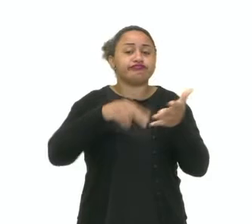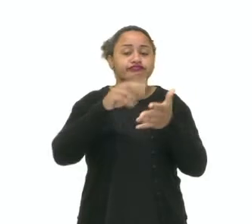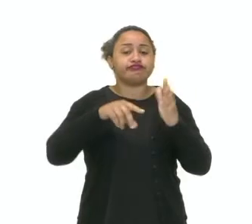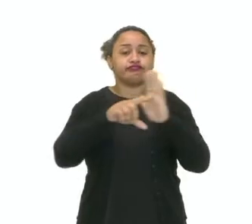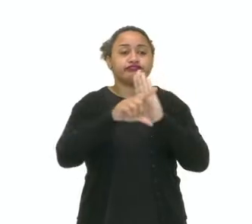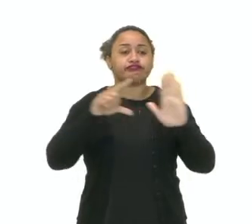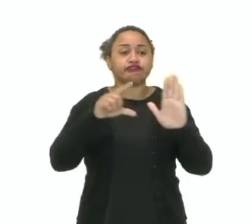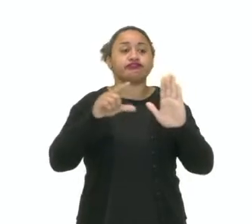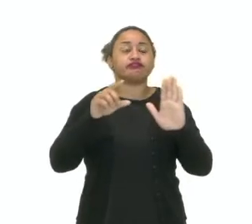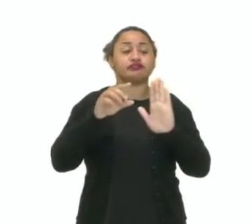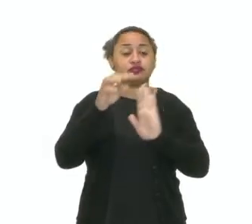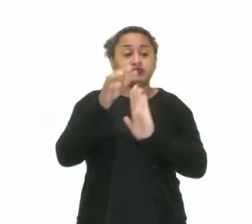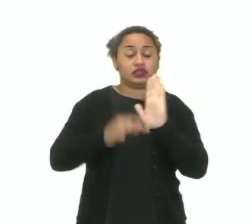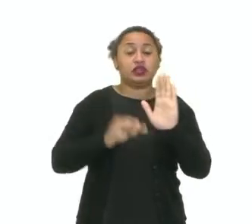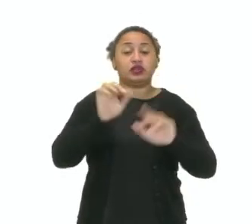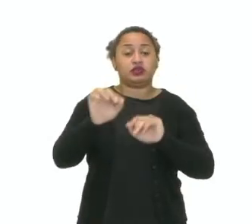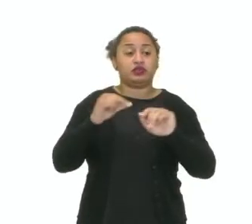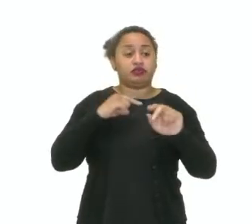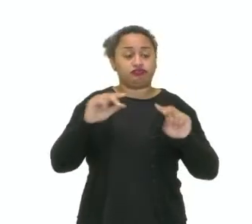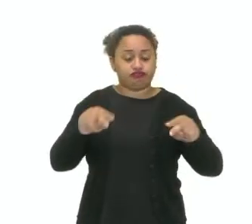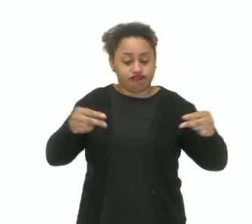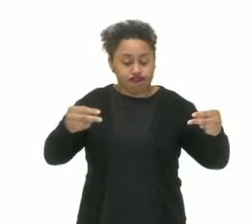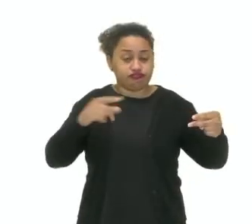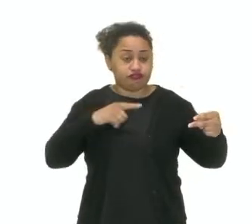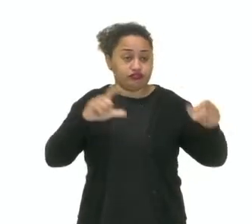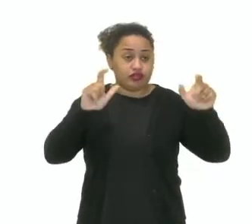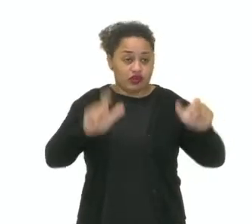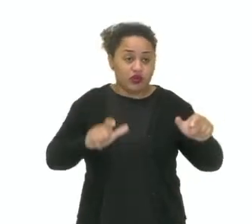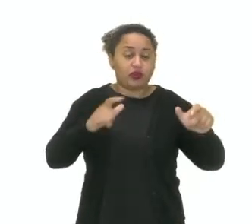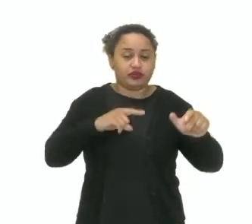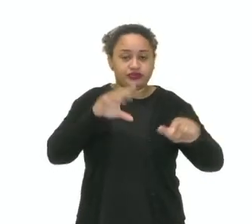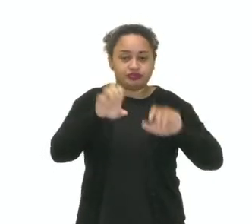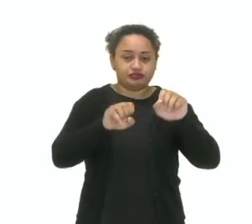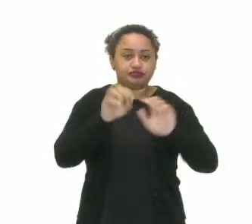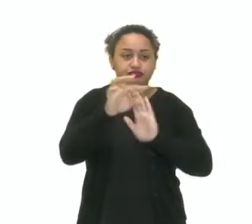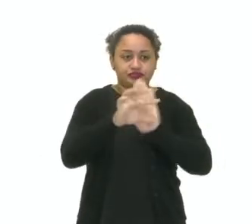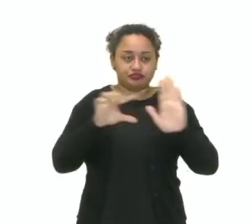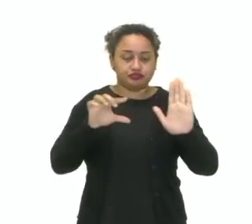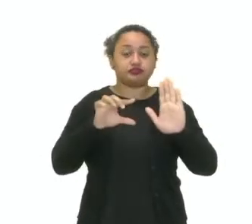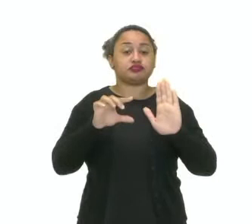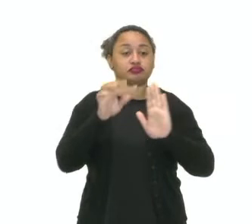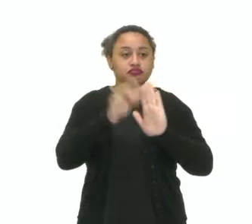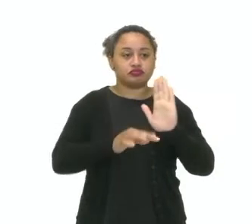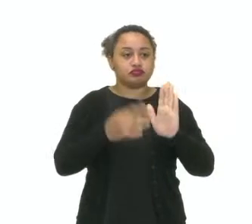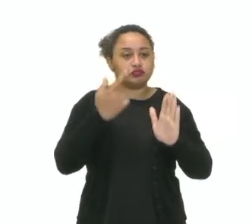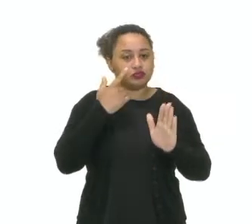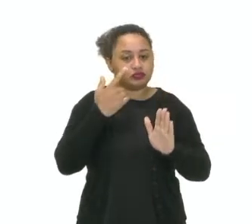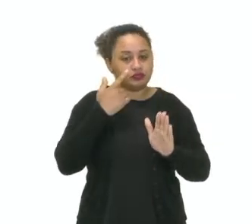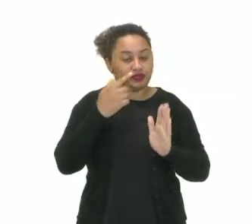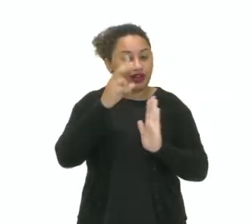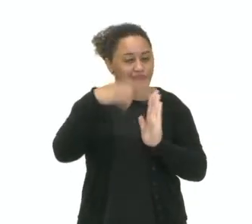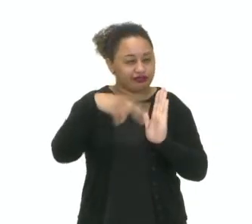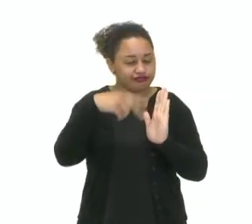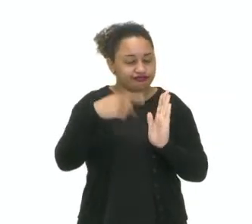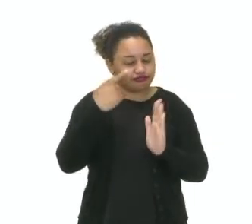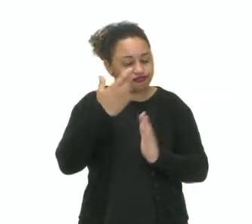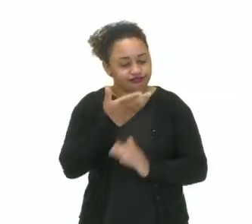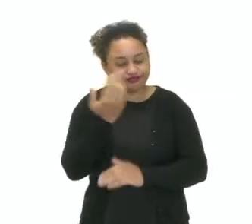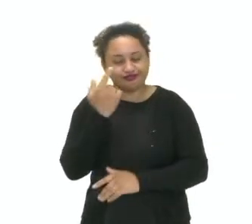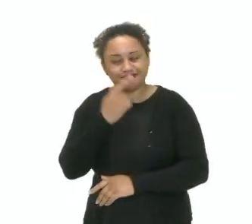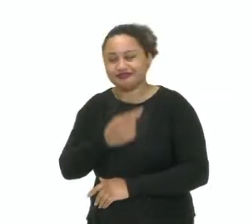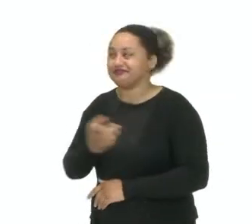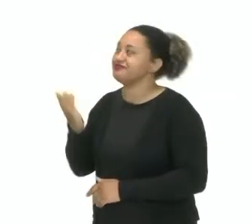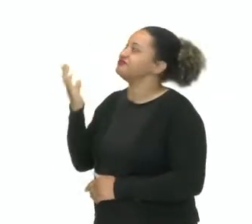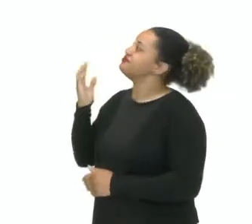do canal tech.com. Então, eu tenho aqui, ó, nos últimos anos, vimos um interesse crescente